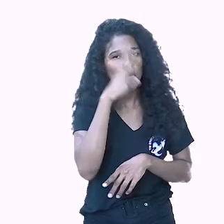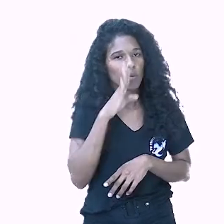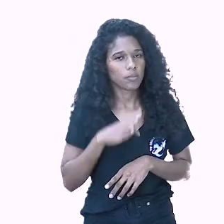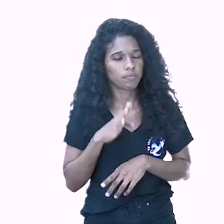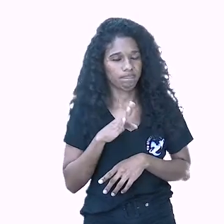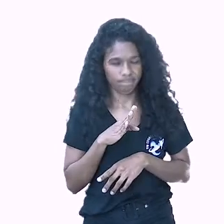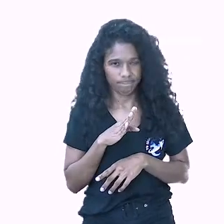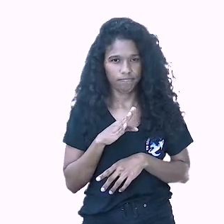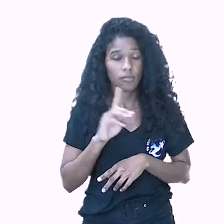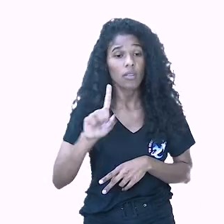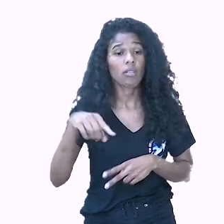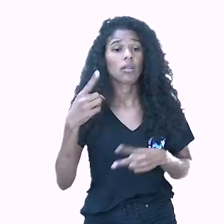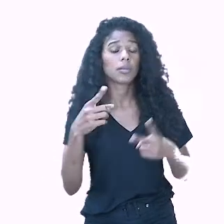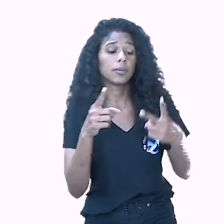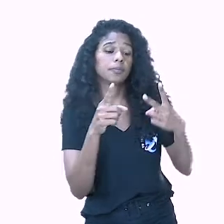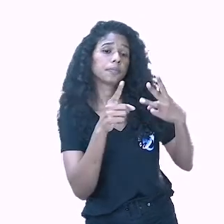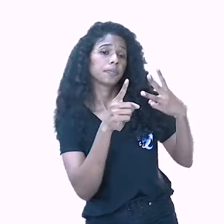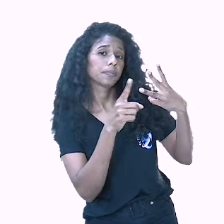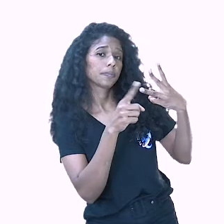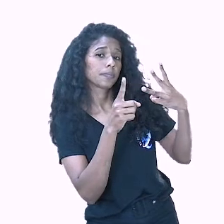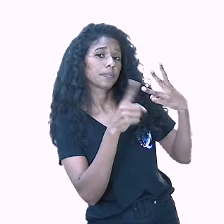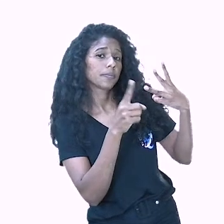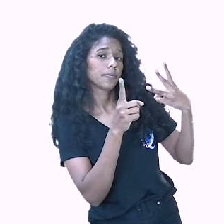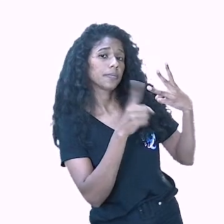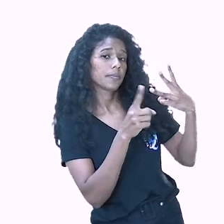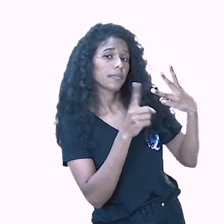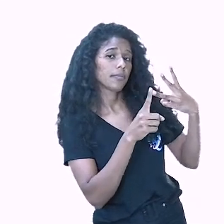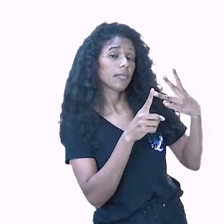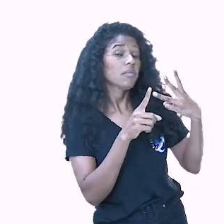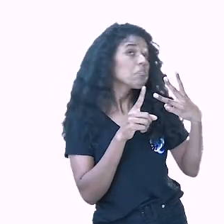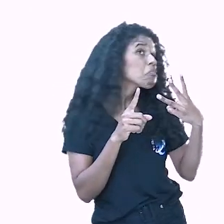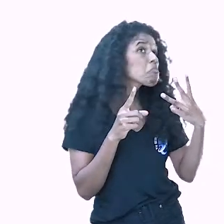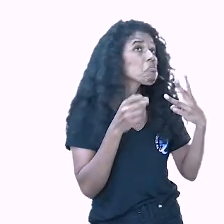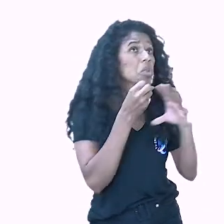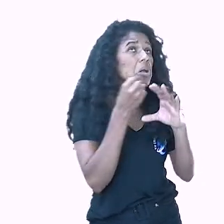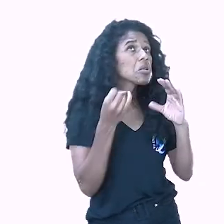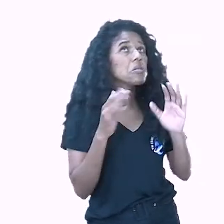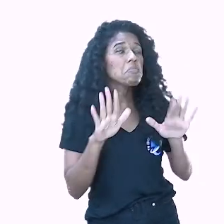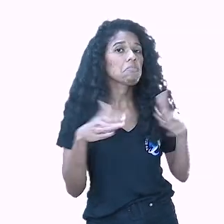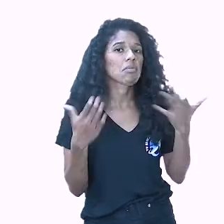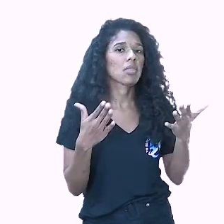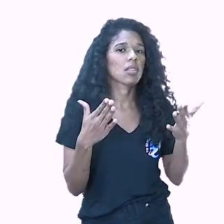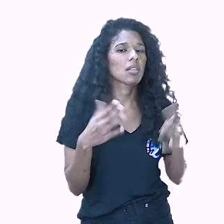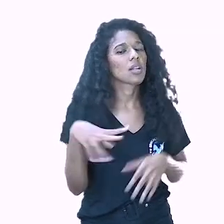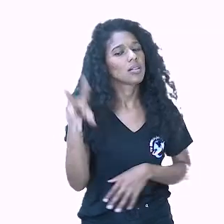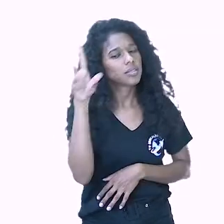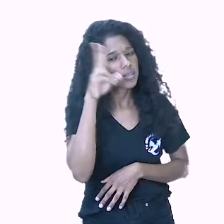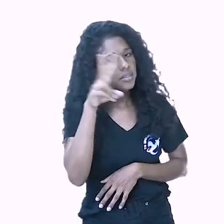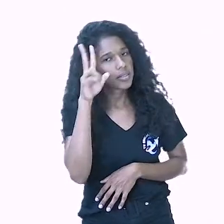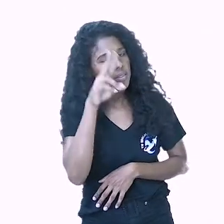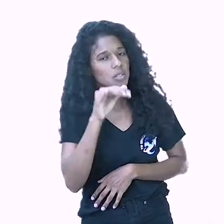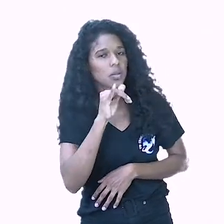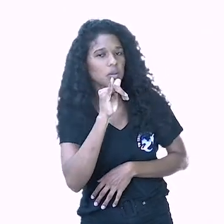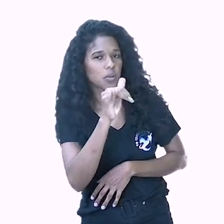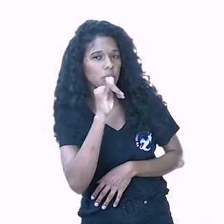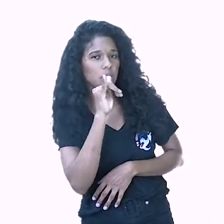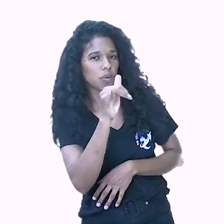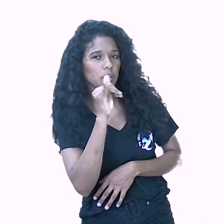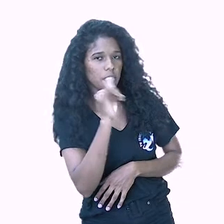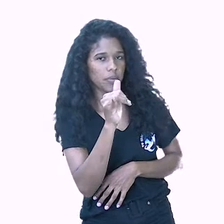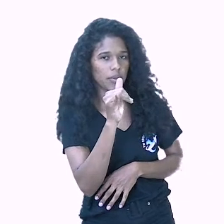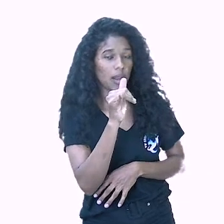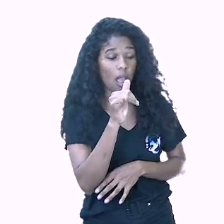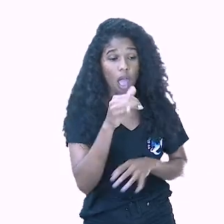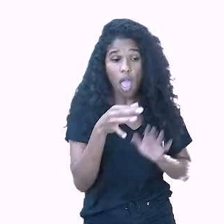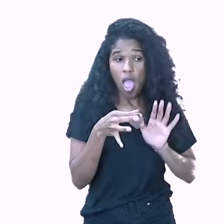crônica literária faz? Ela conta uma história e apresenta um ponto de vista de forma sutil.